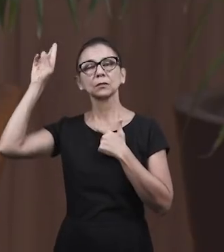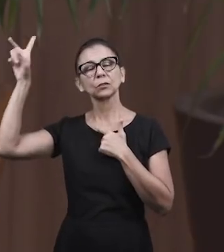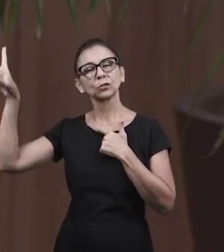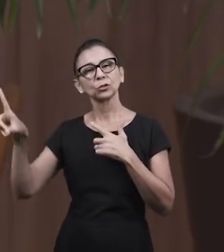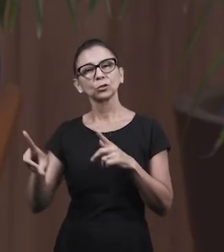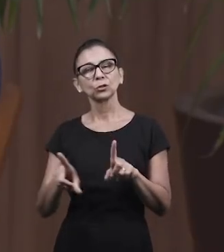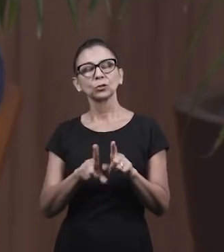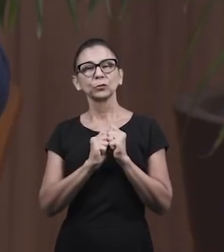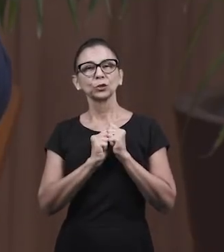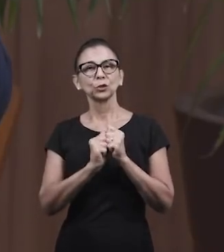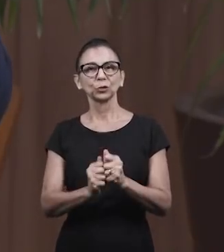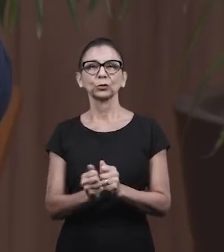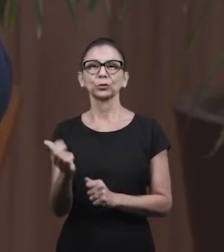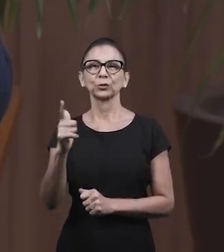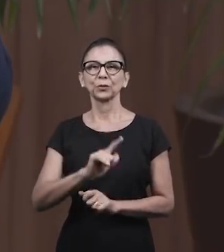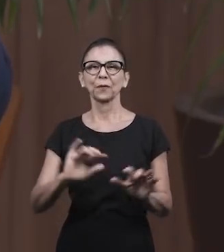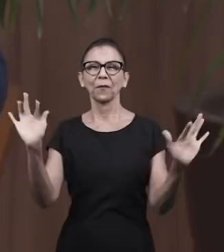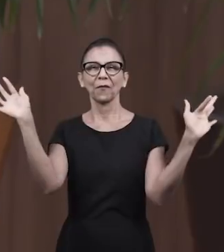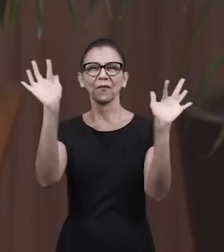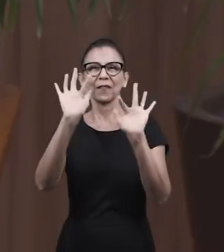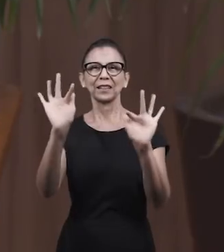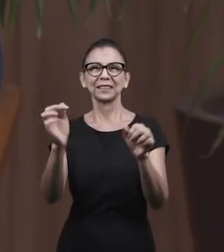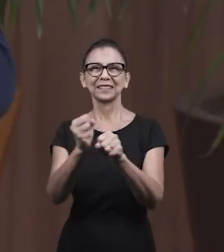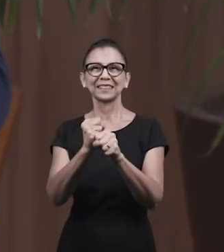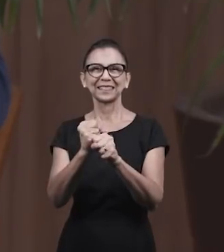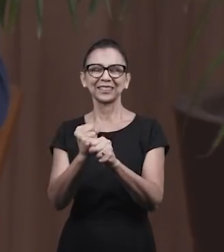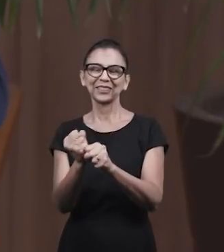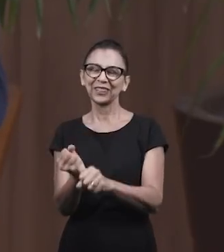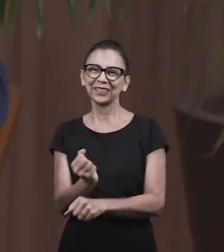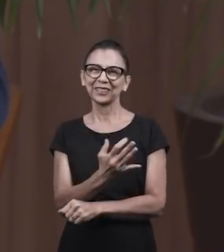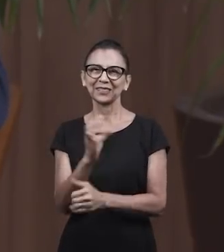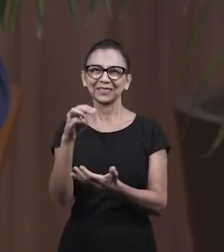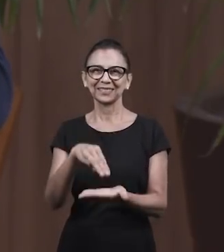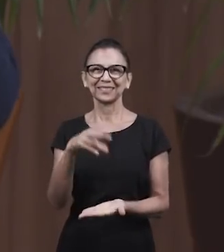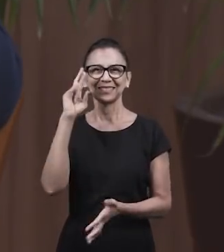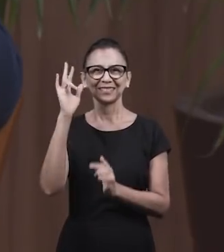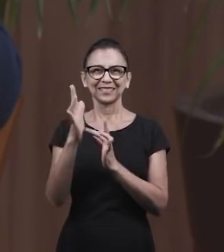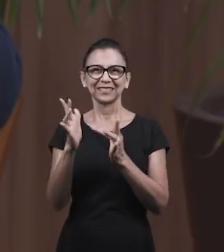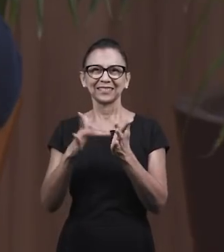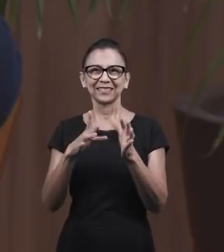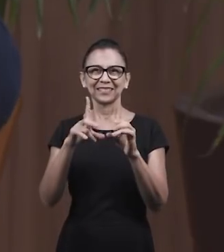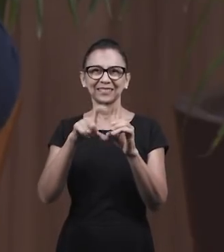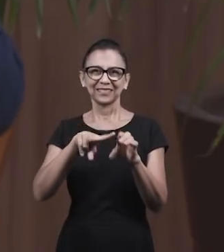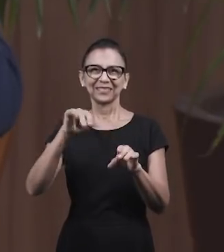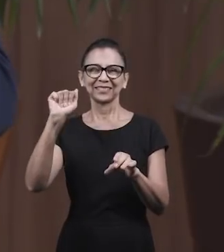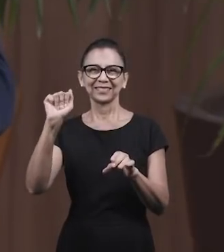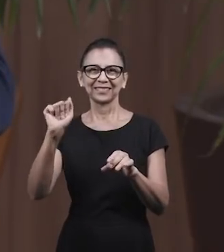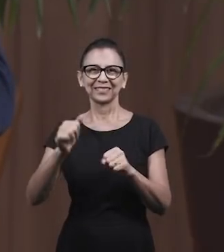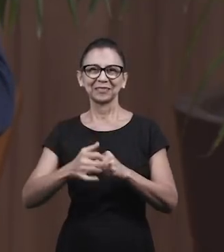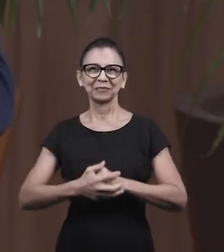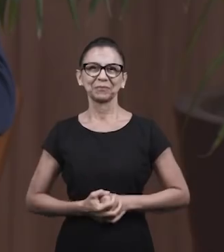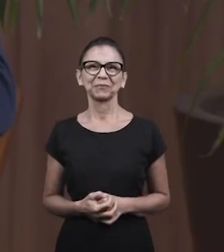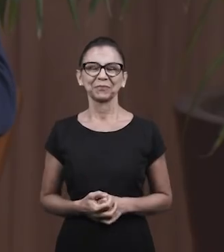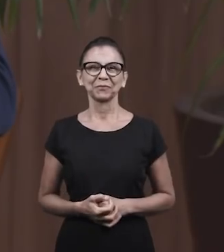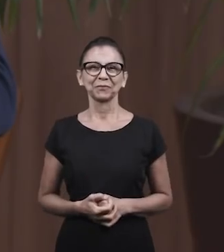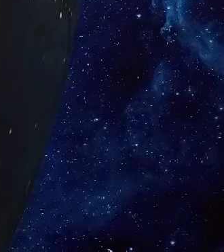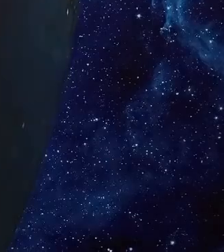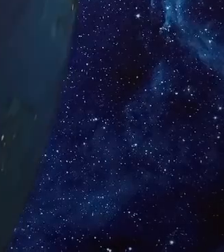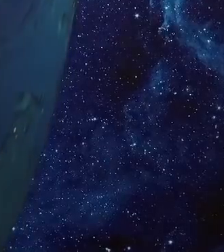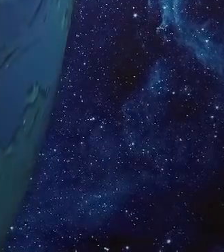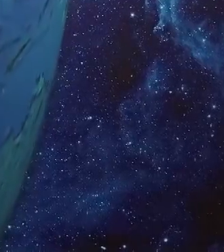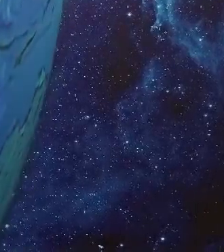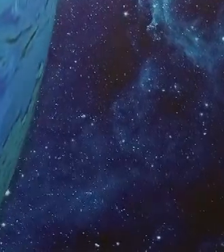conteúdos. Acesse também o canal da Igreja Cristã Maranata no YouTube e não perca a nossa programação. Uma delas é toda especial, a